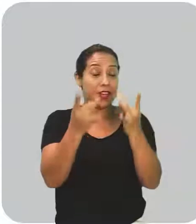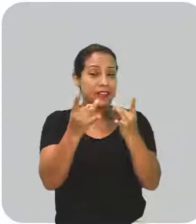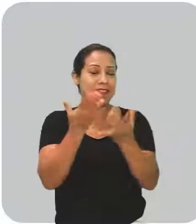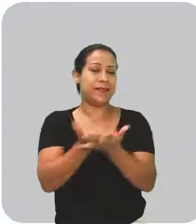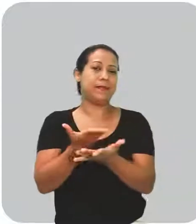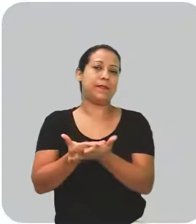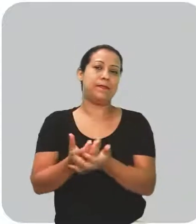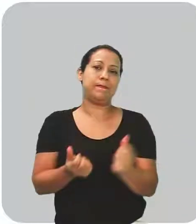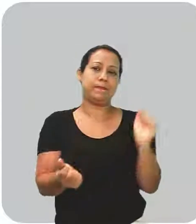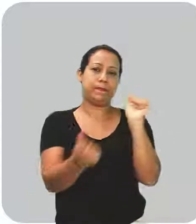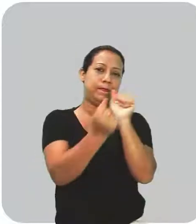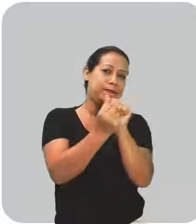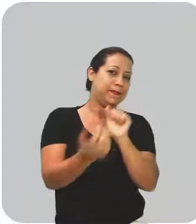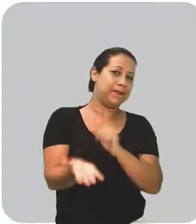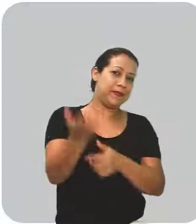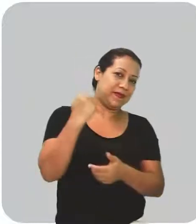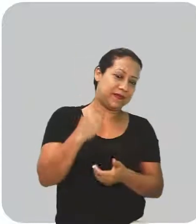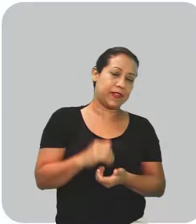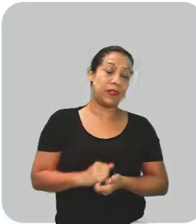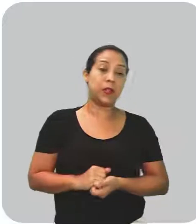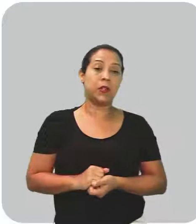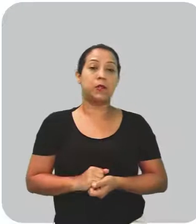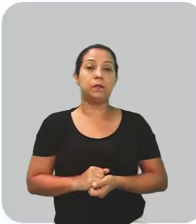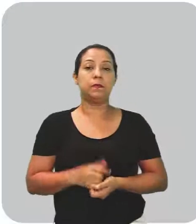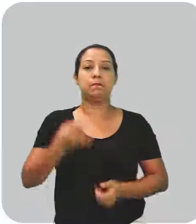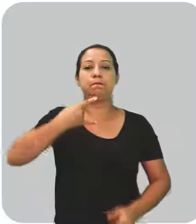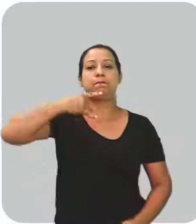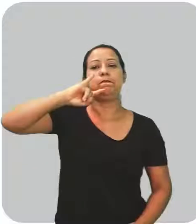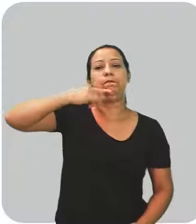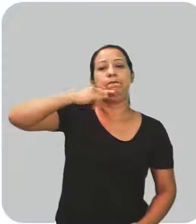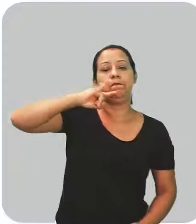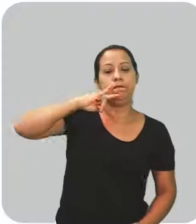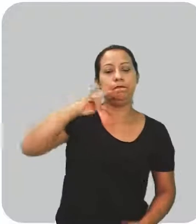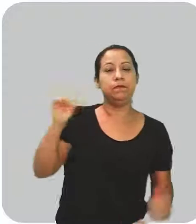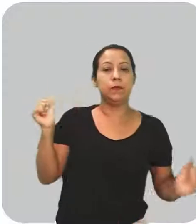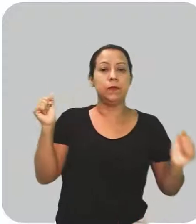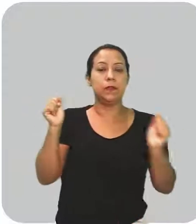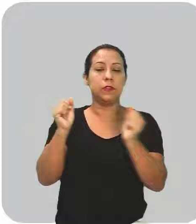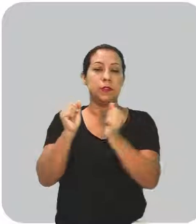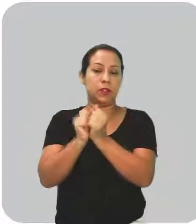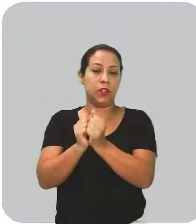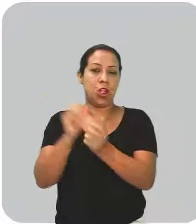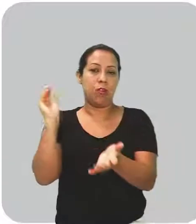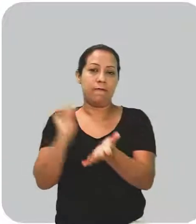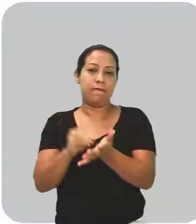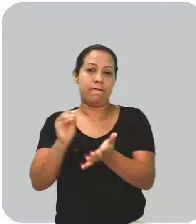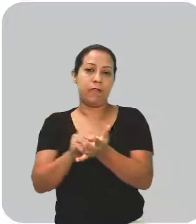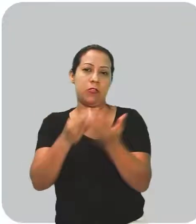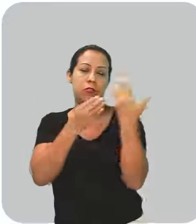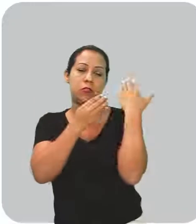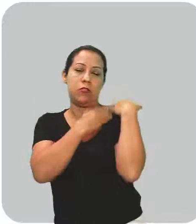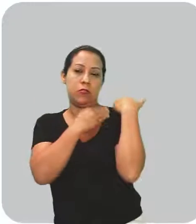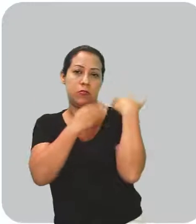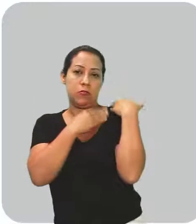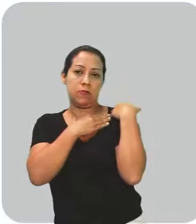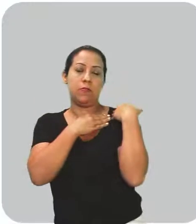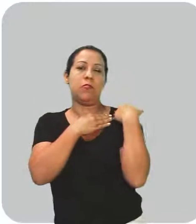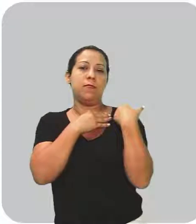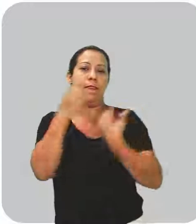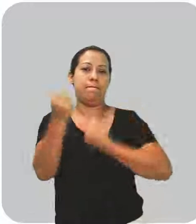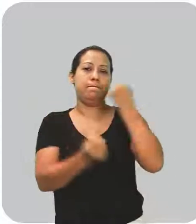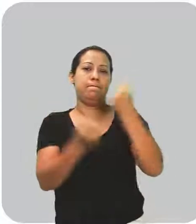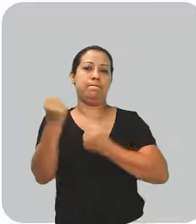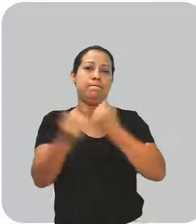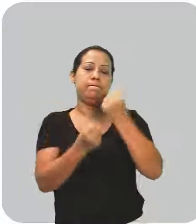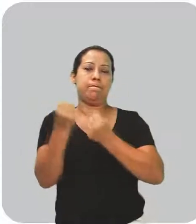lá, vamos juntos? O consumo de álcool, junto com a imprudência do motorista e a alta velocidade, são